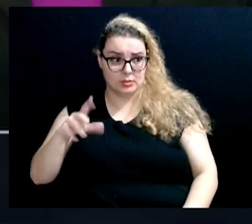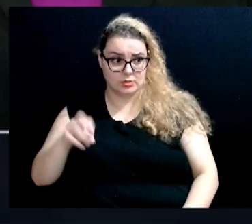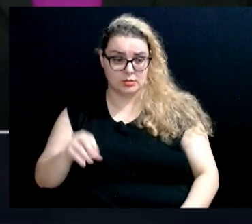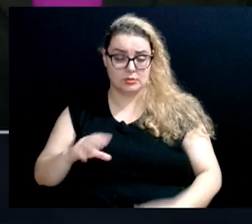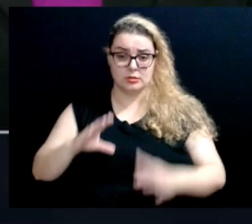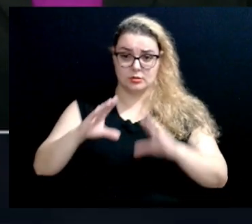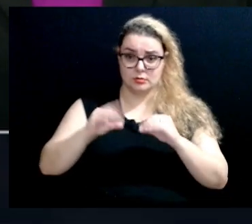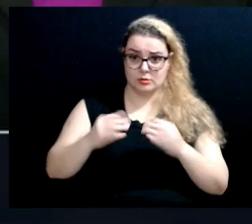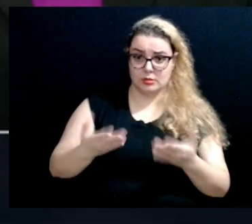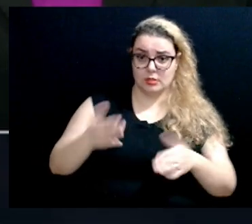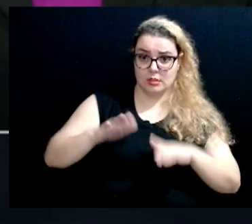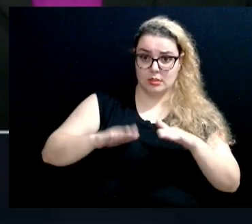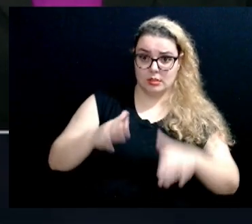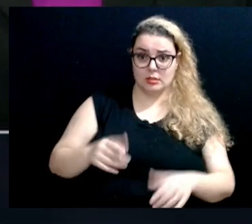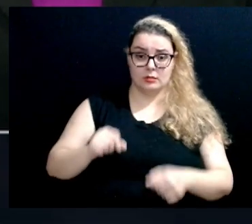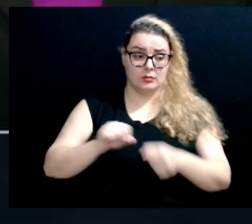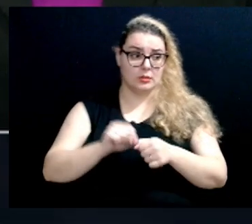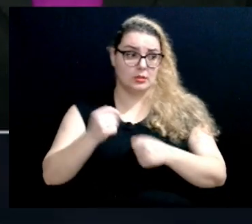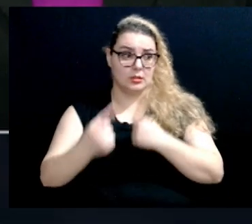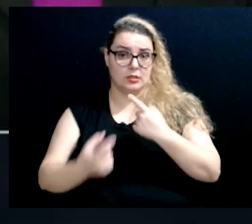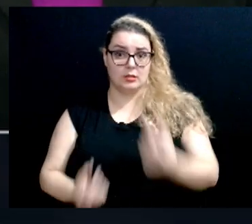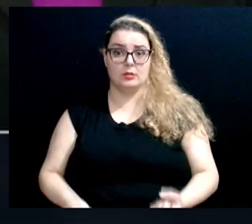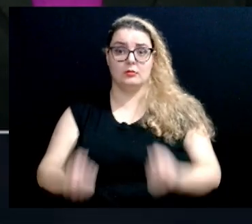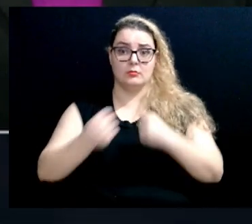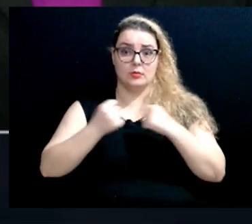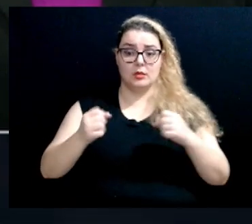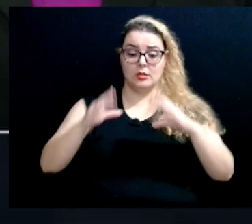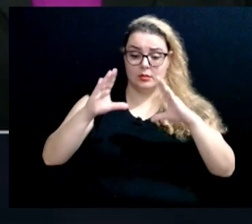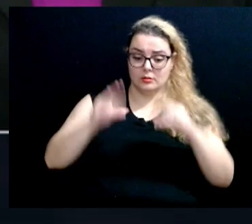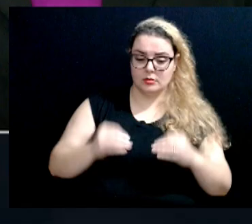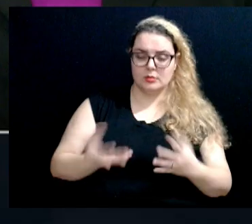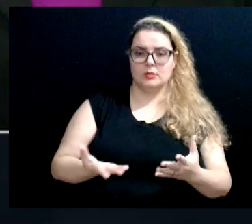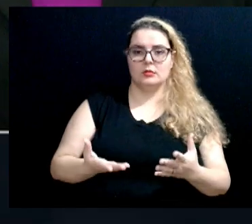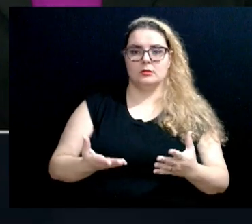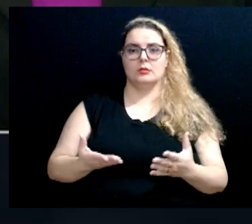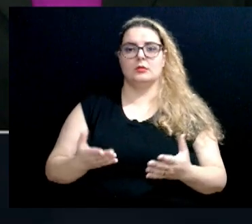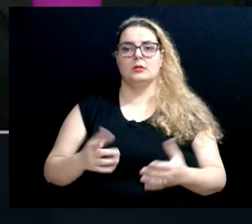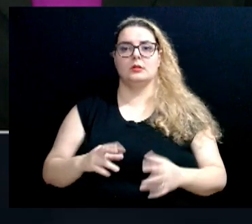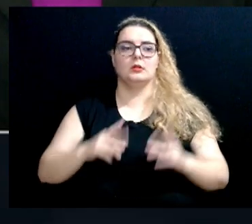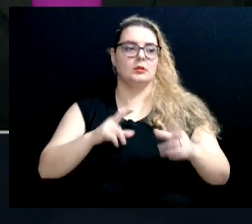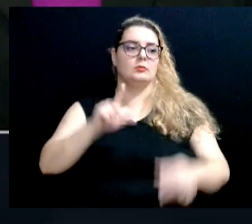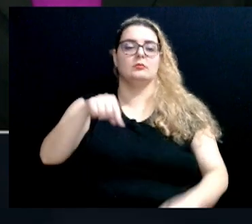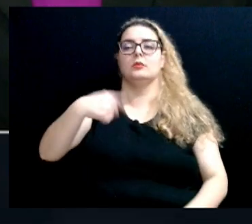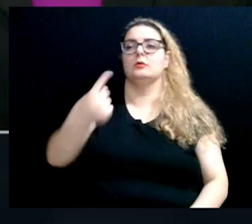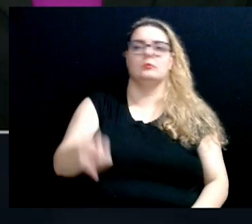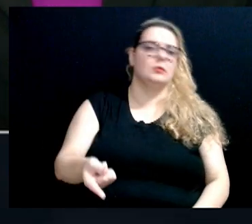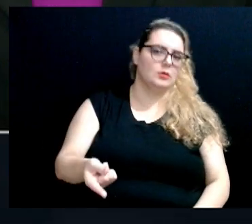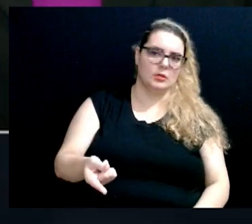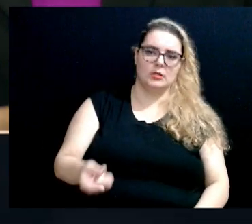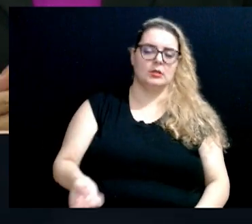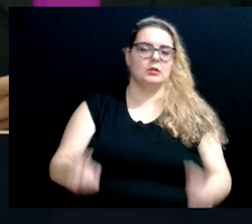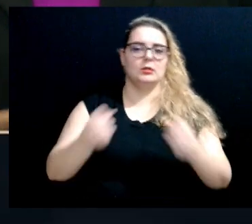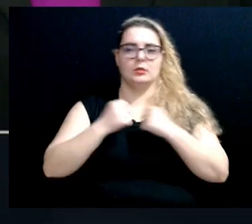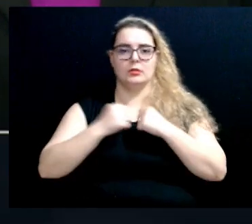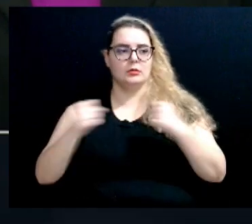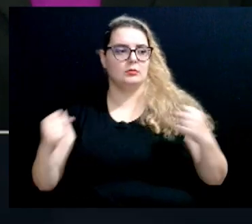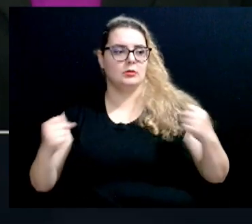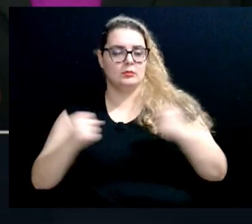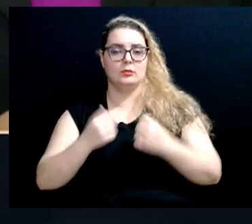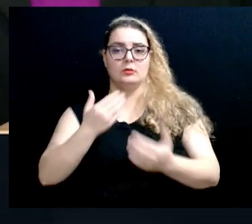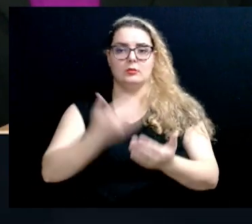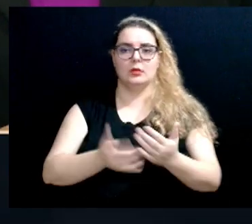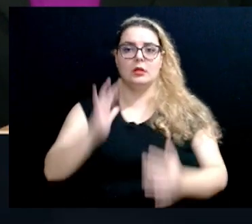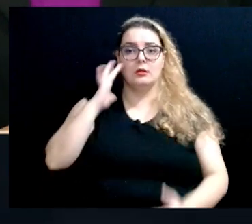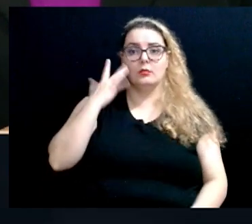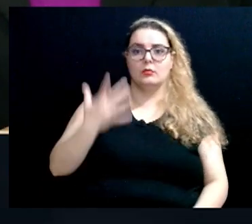eu vou fazer alguma atividade à noite e deixar para dormir mais tarde, então com essa atividade eu vou perder, aí eu acho que estou ganhando,